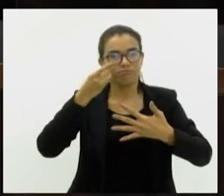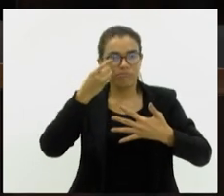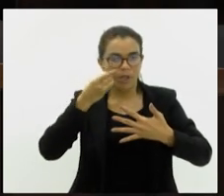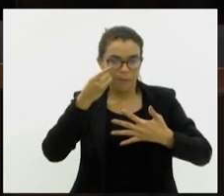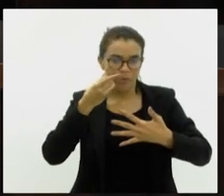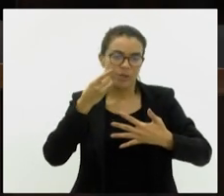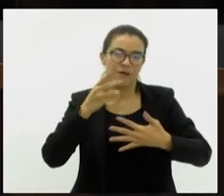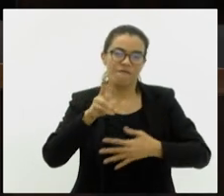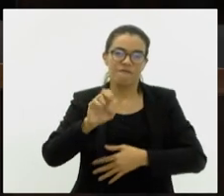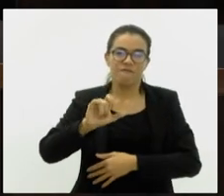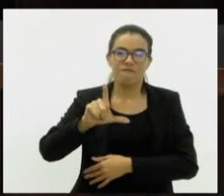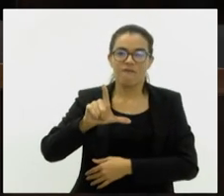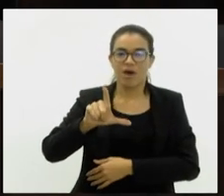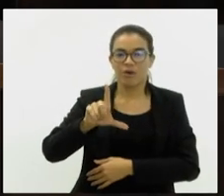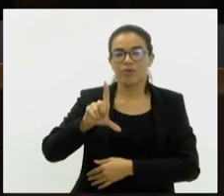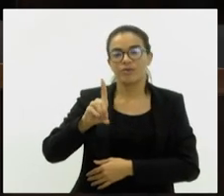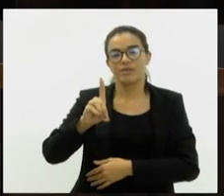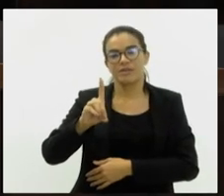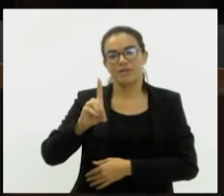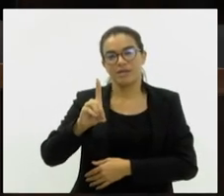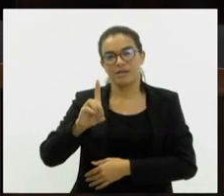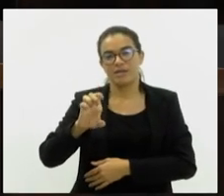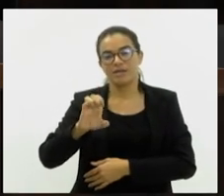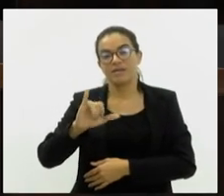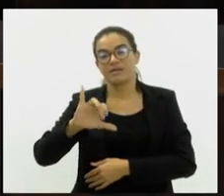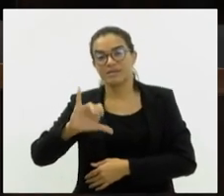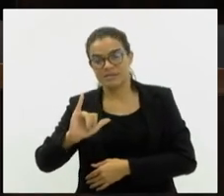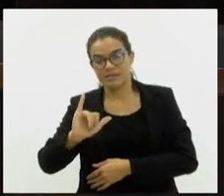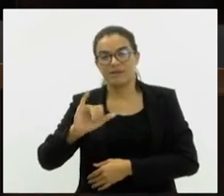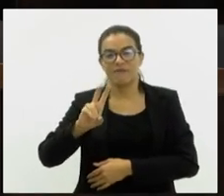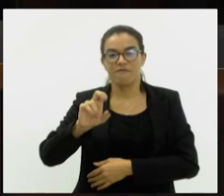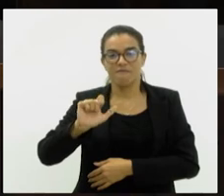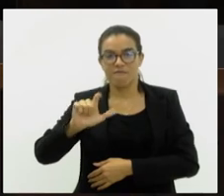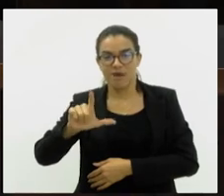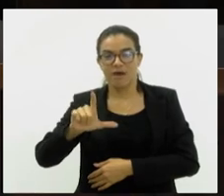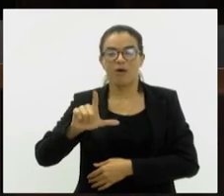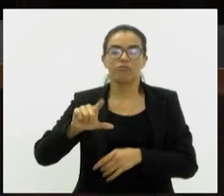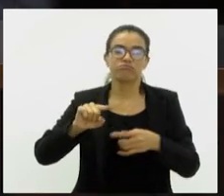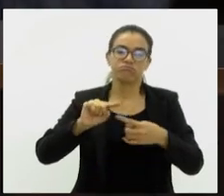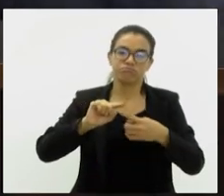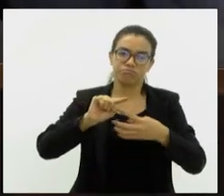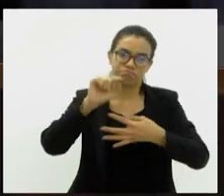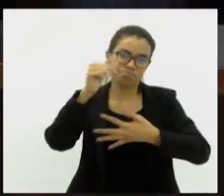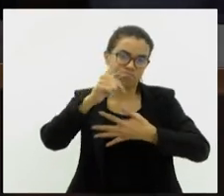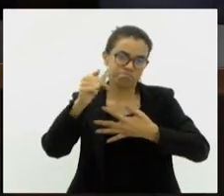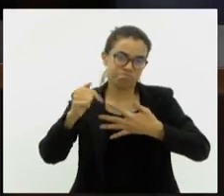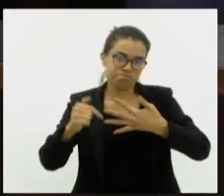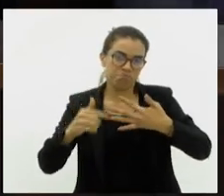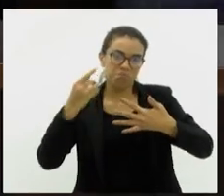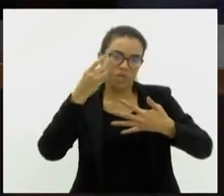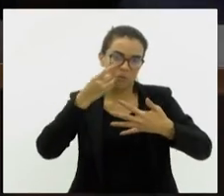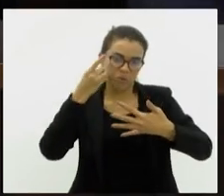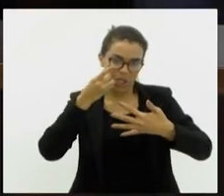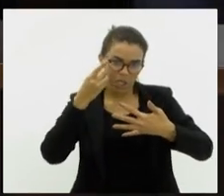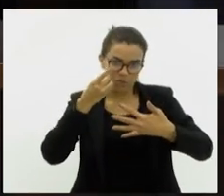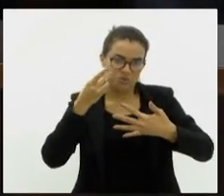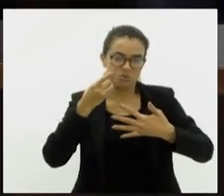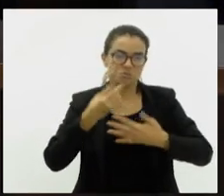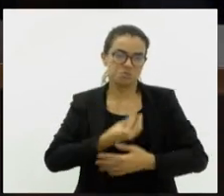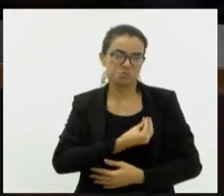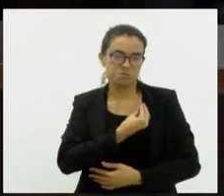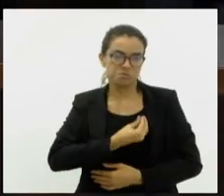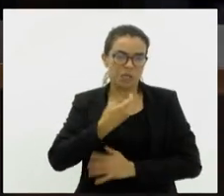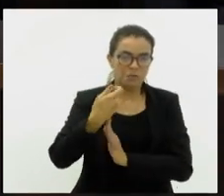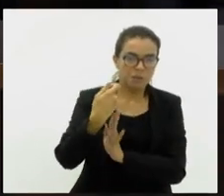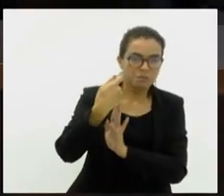da Saúde, Tiago Rangel, Valse do Ceasa, Filipinho Ravis, Wellington José,